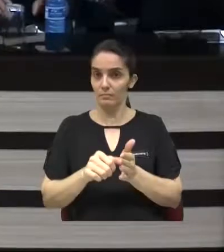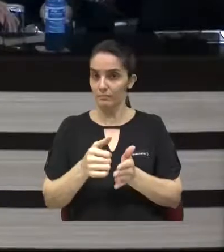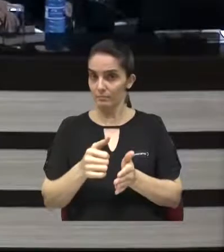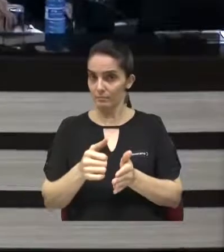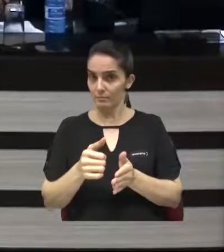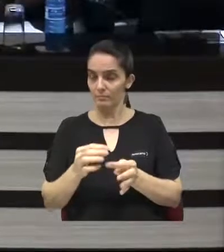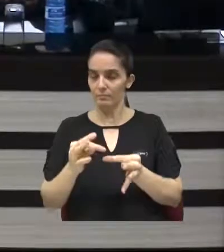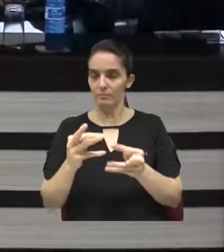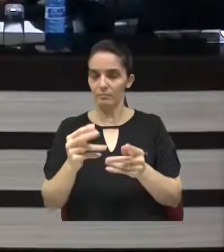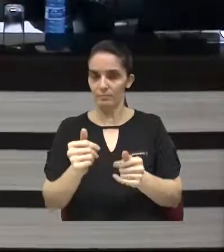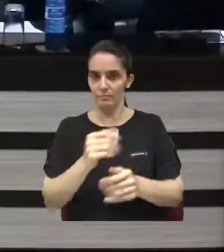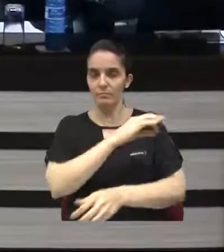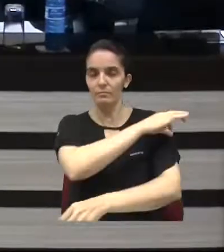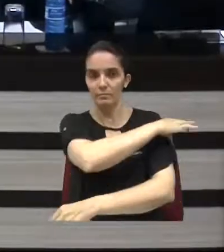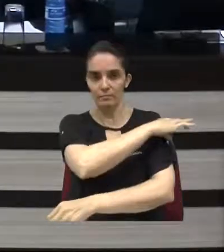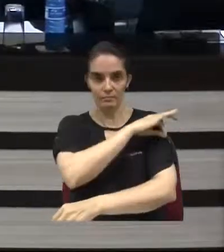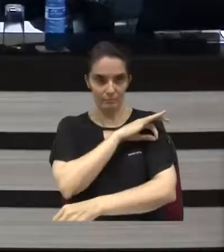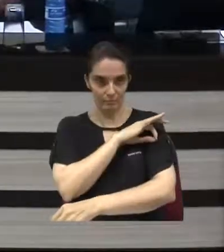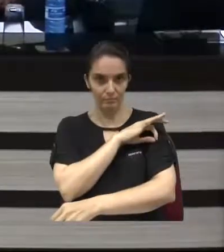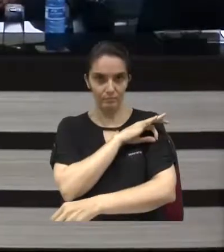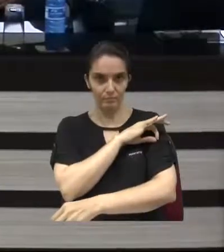recebida pelo senhor prefeito.